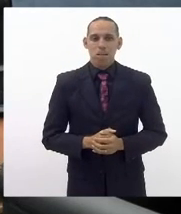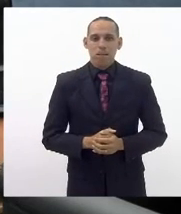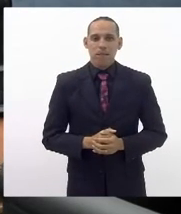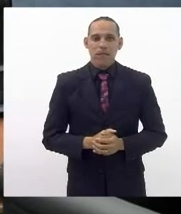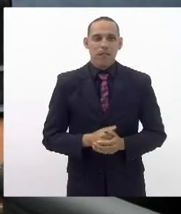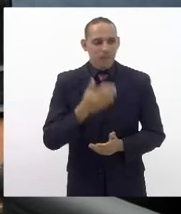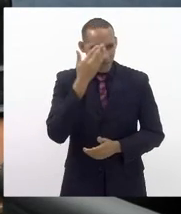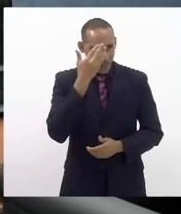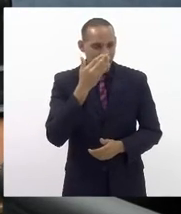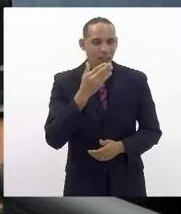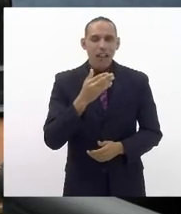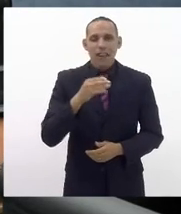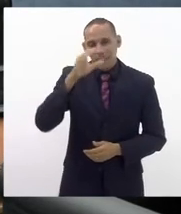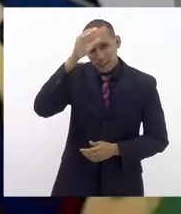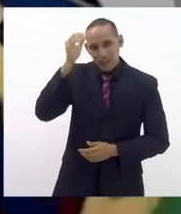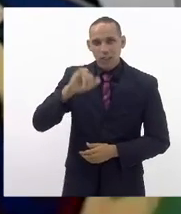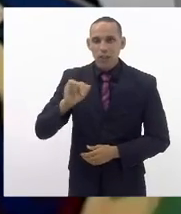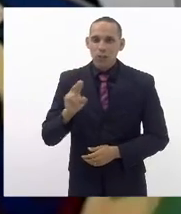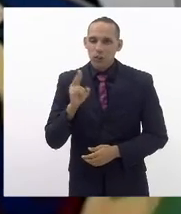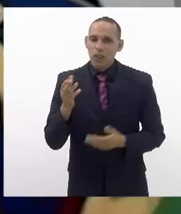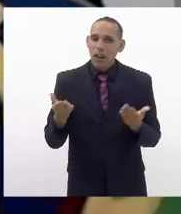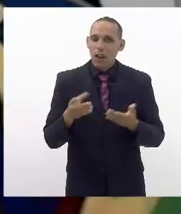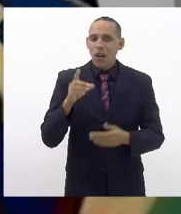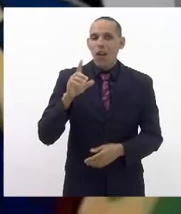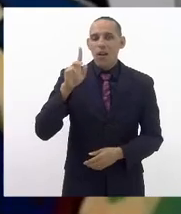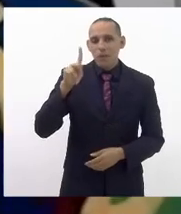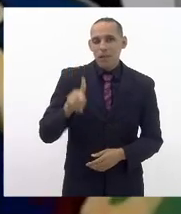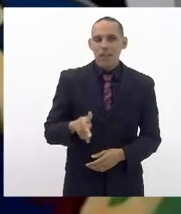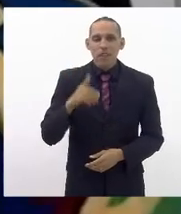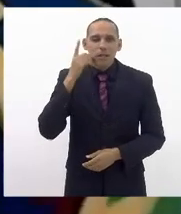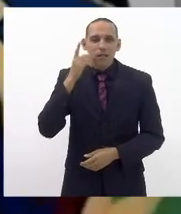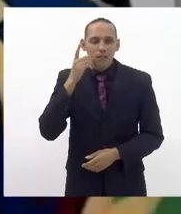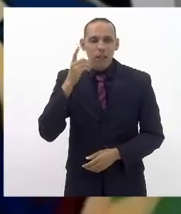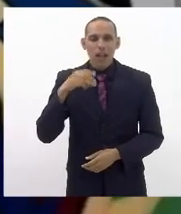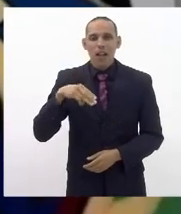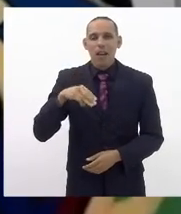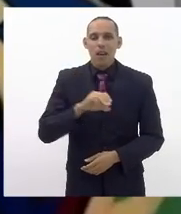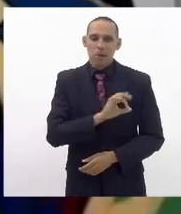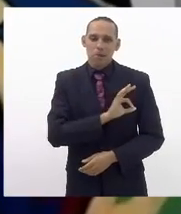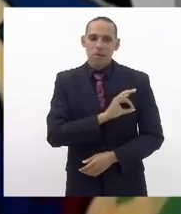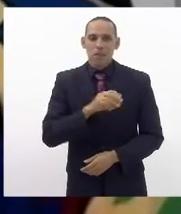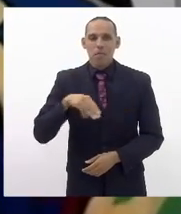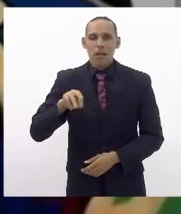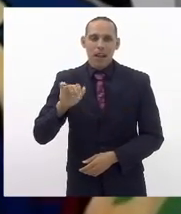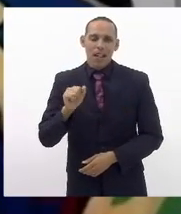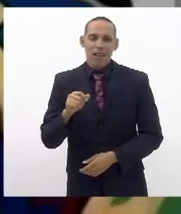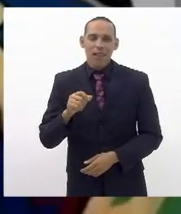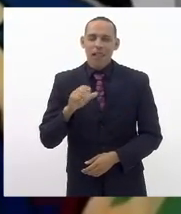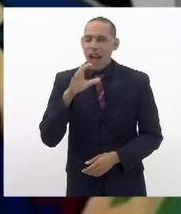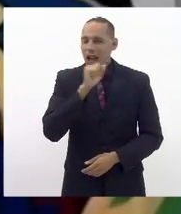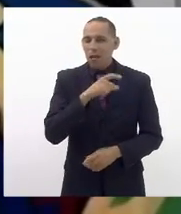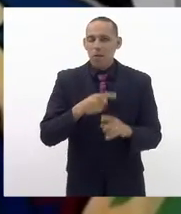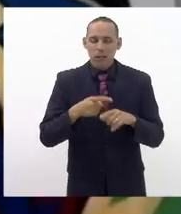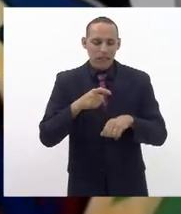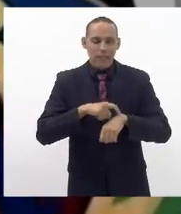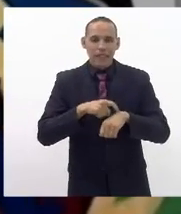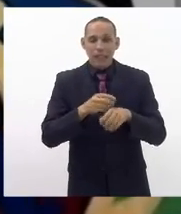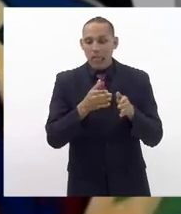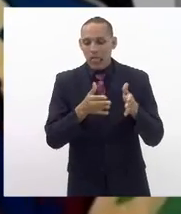Obrigada, Tia Ju. Agora a presidência da deputada Marta Rocha. Muito rápido, porque... já passou bastante tempo, mas eu queria